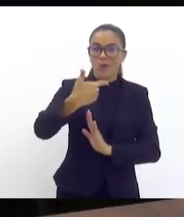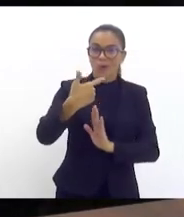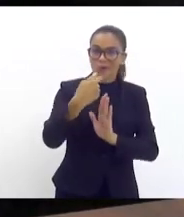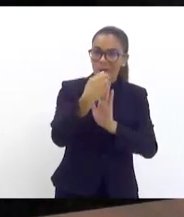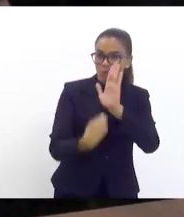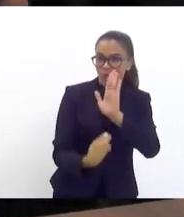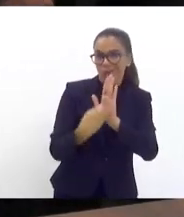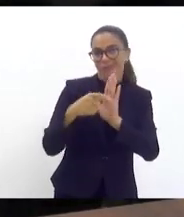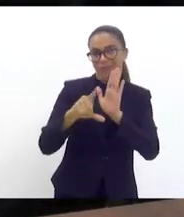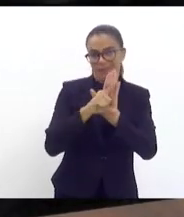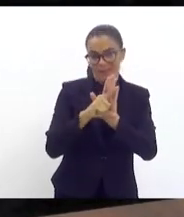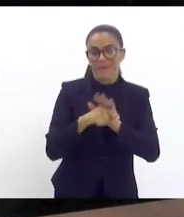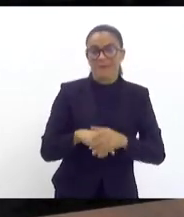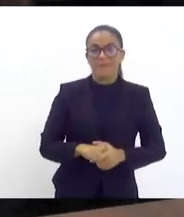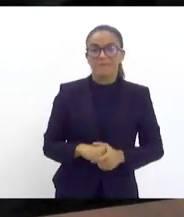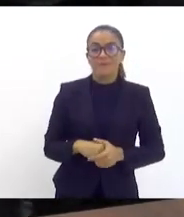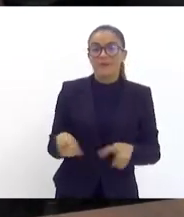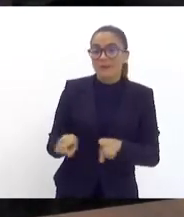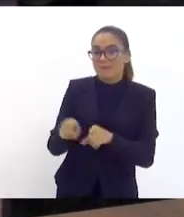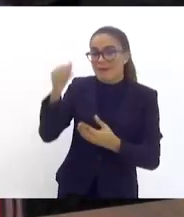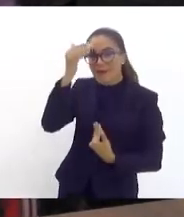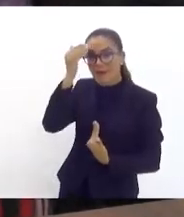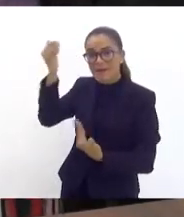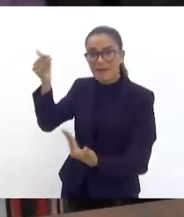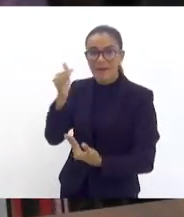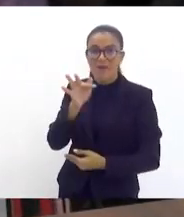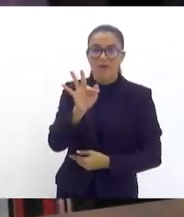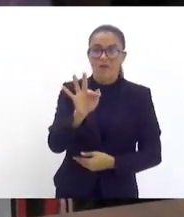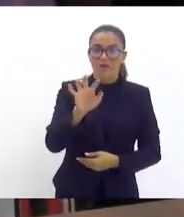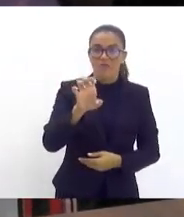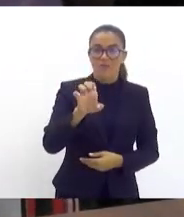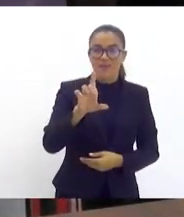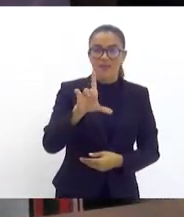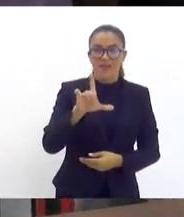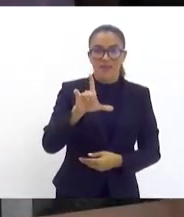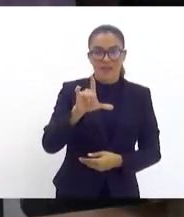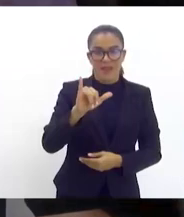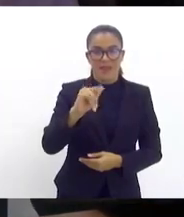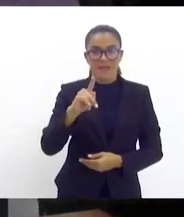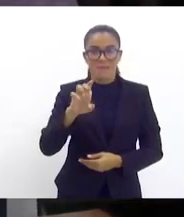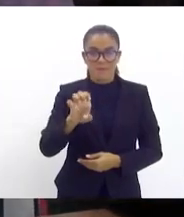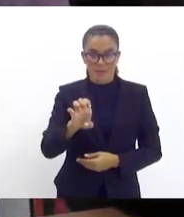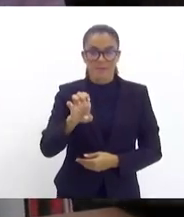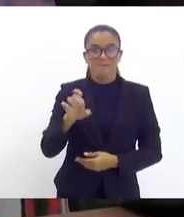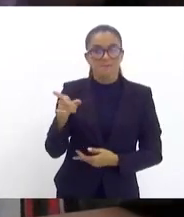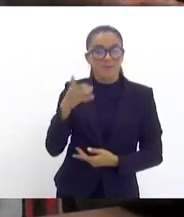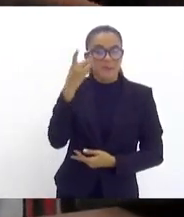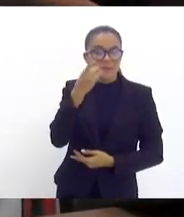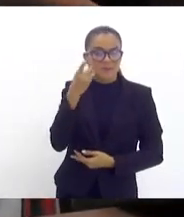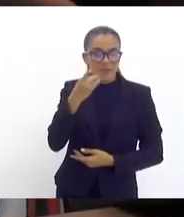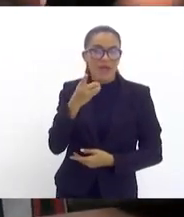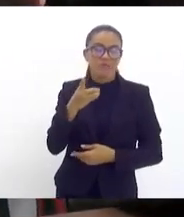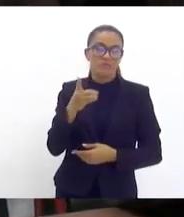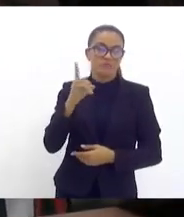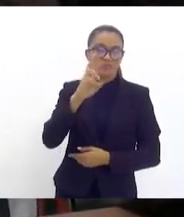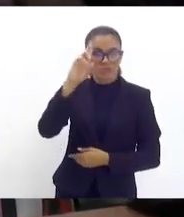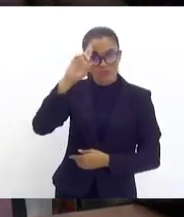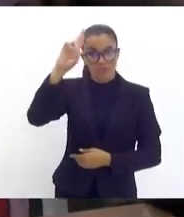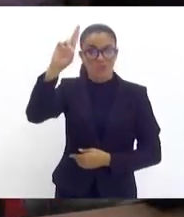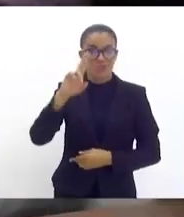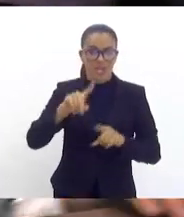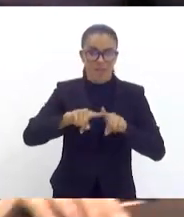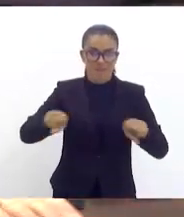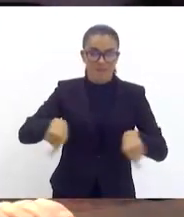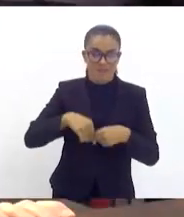E agradecer também ao deputado Felipe Poubel, através do seu chefe de gabinete, o